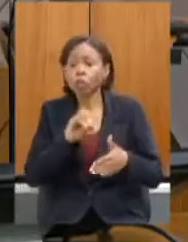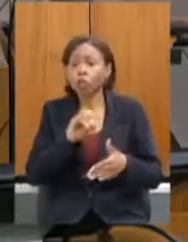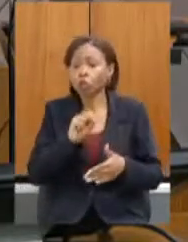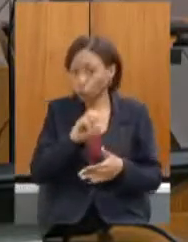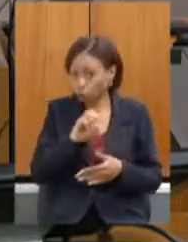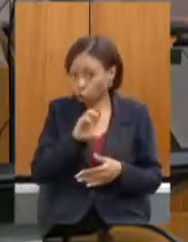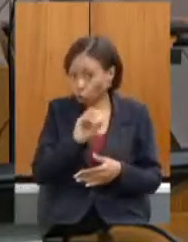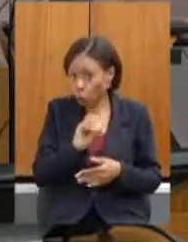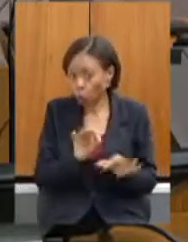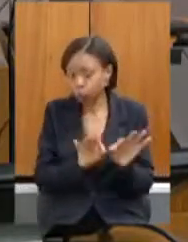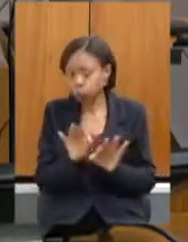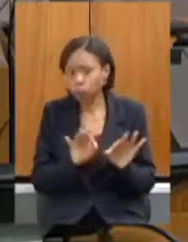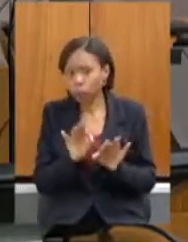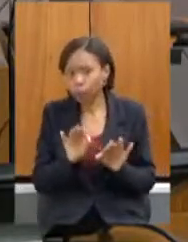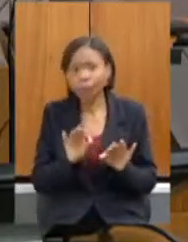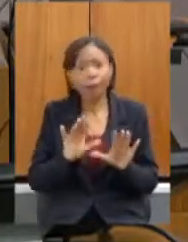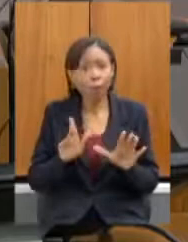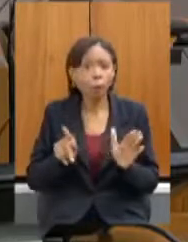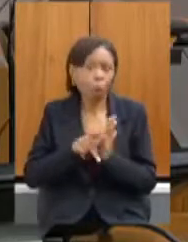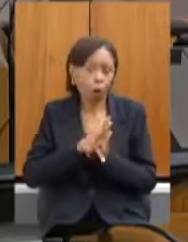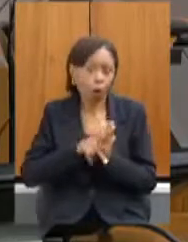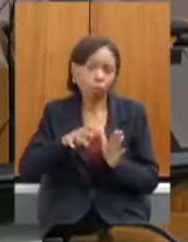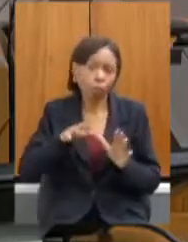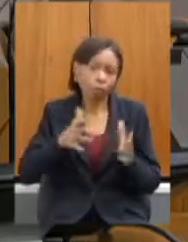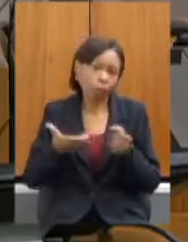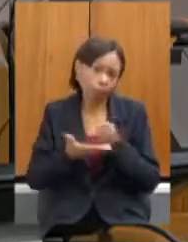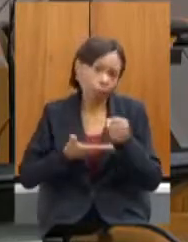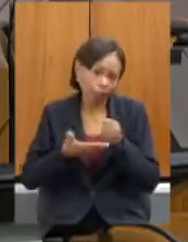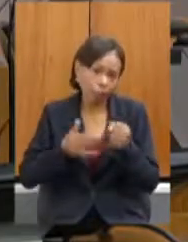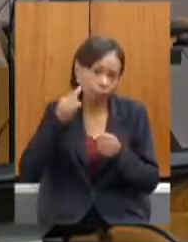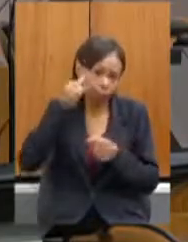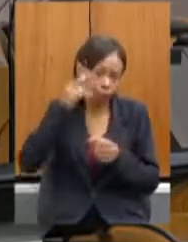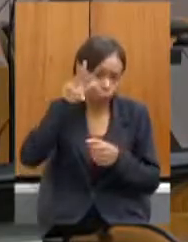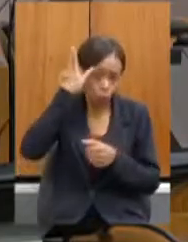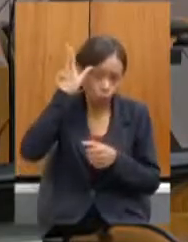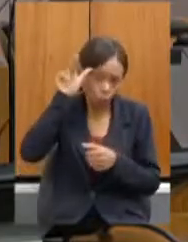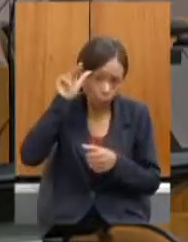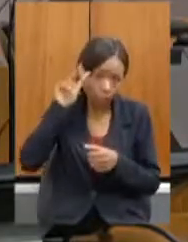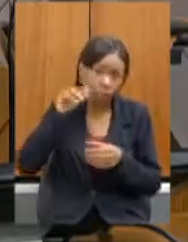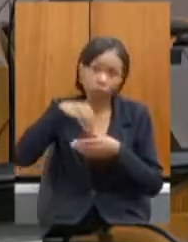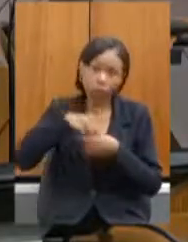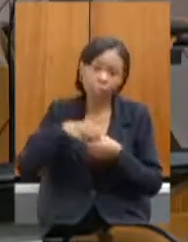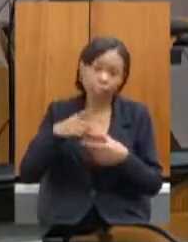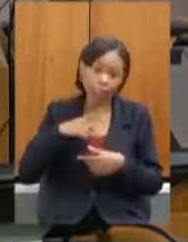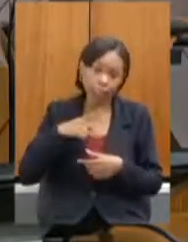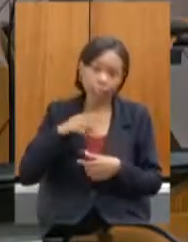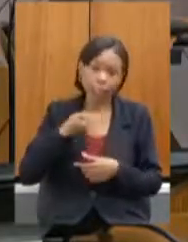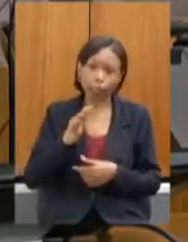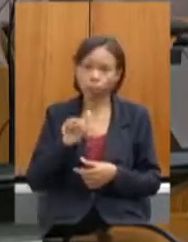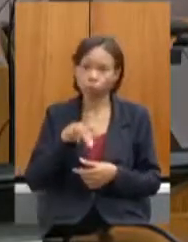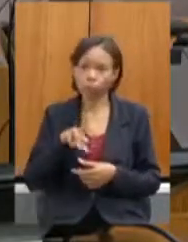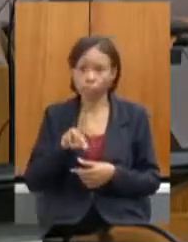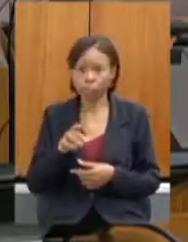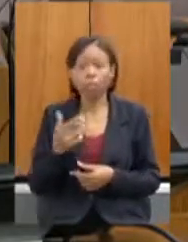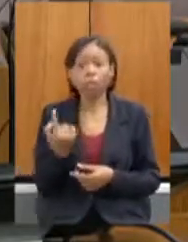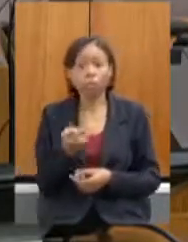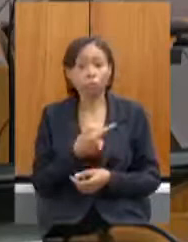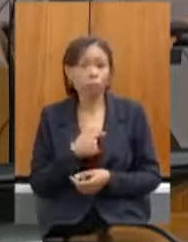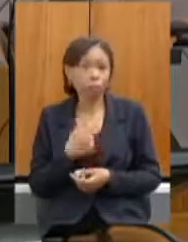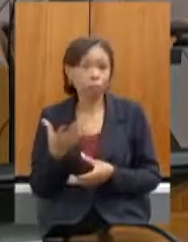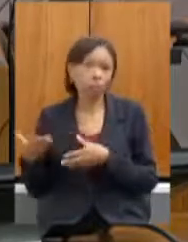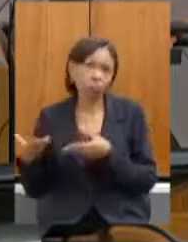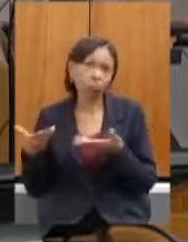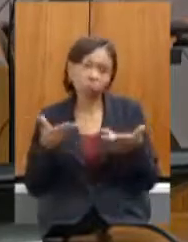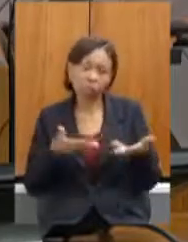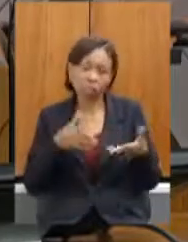baseado no efetivo de equinos que existem hoje na funed Então esse tema nós vamos trazer para dentro dessa condição de saúde e por fim